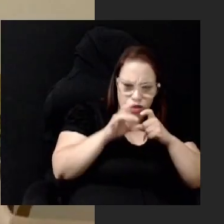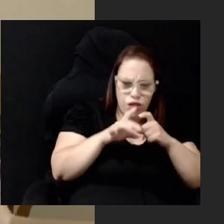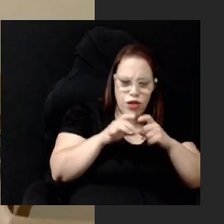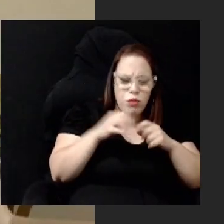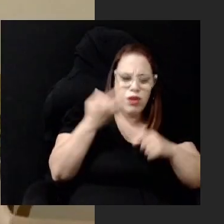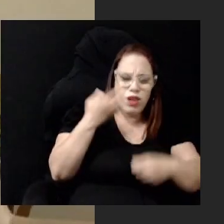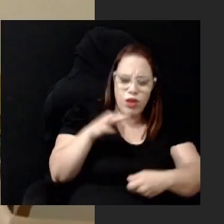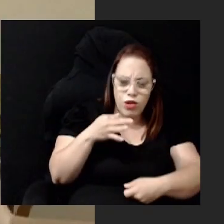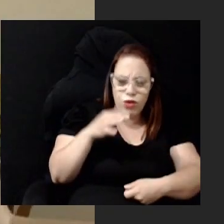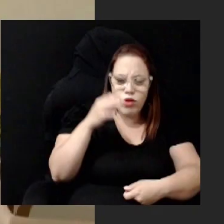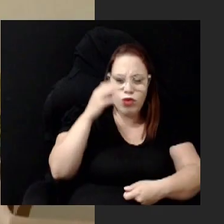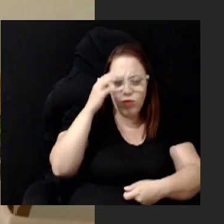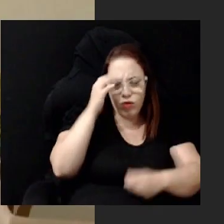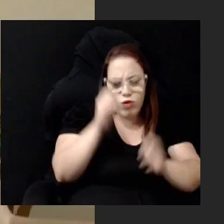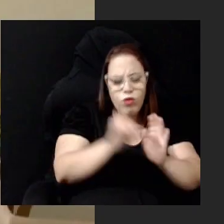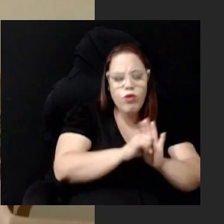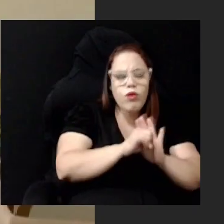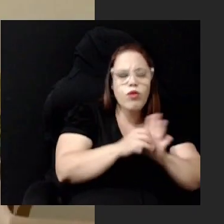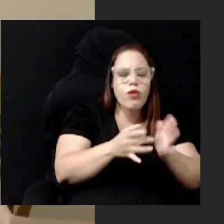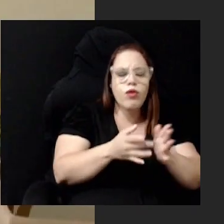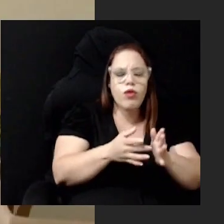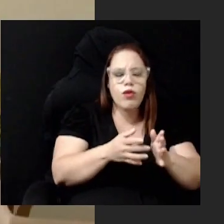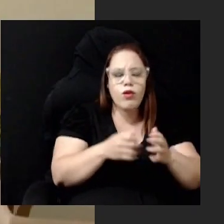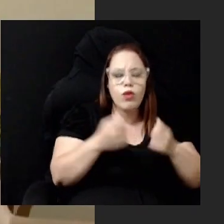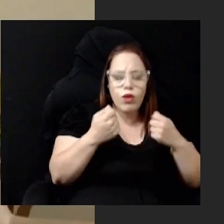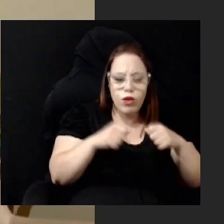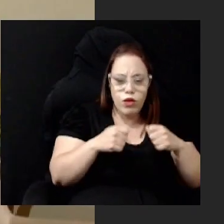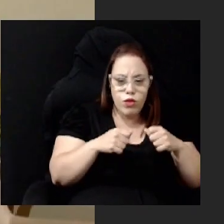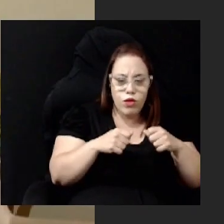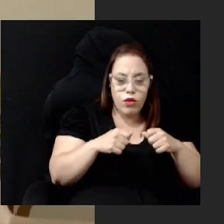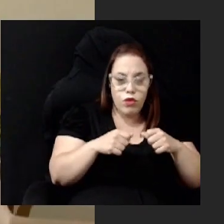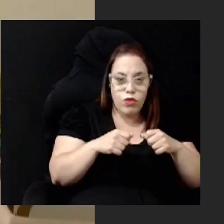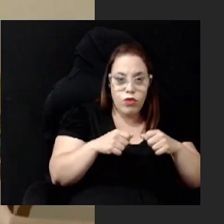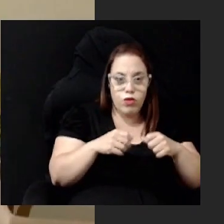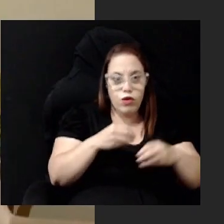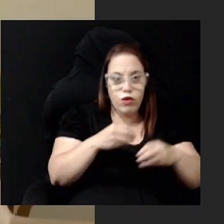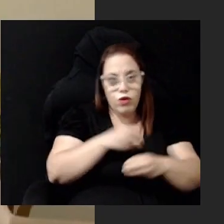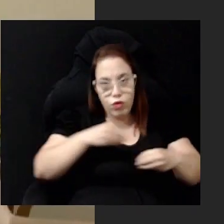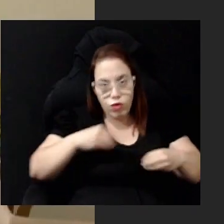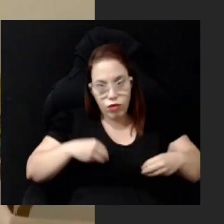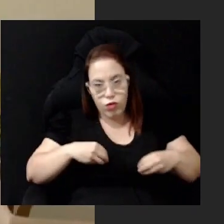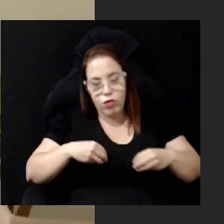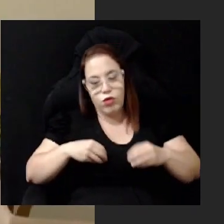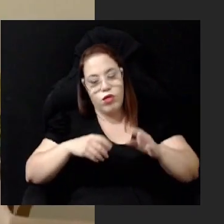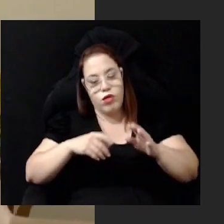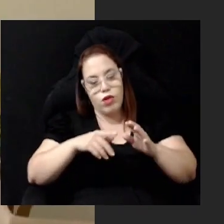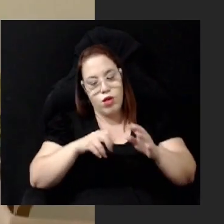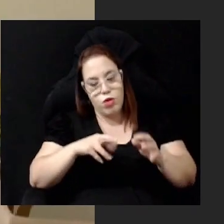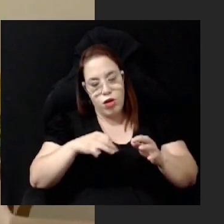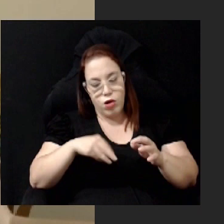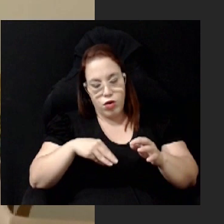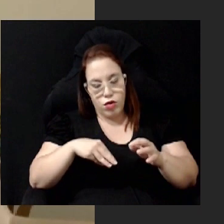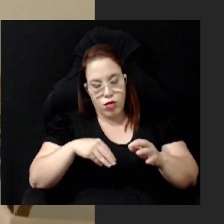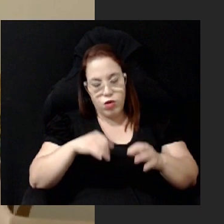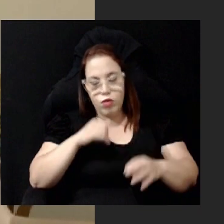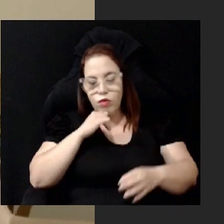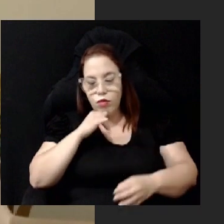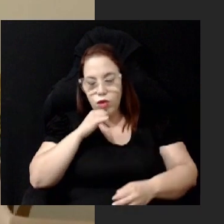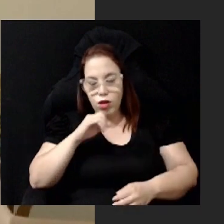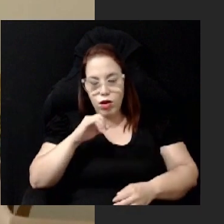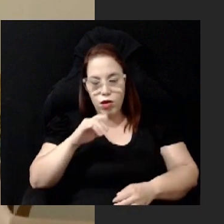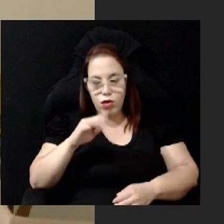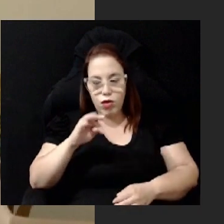de só pela dor identificar. Então você vai precisar de exames complementares, exames de imagem, como por exemplo